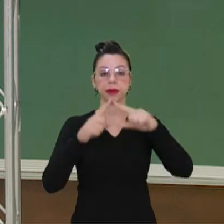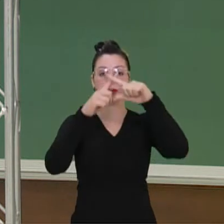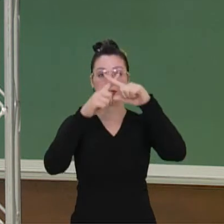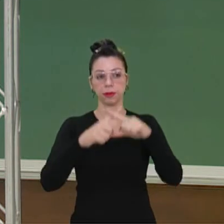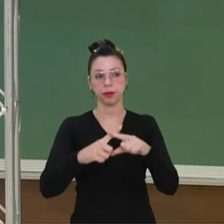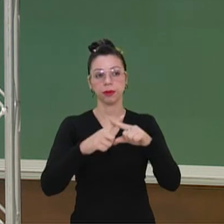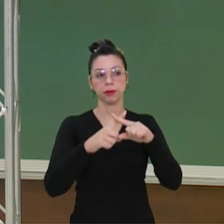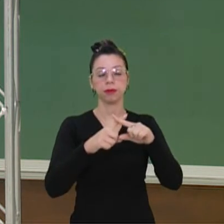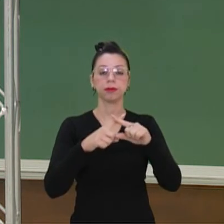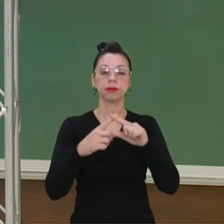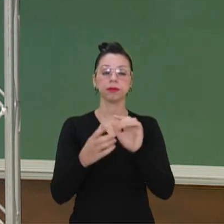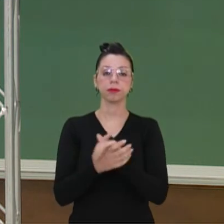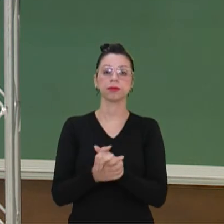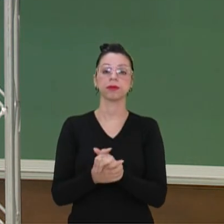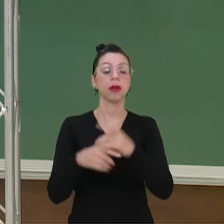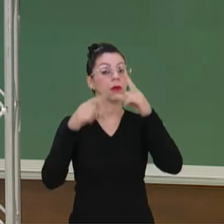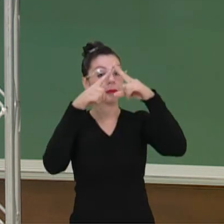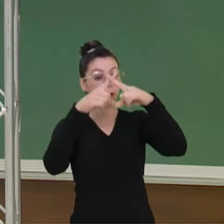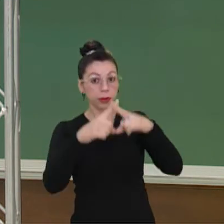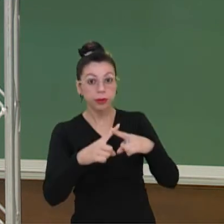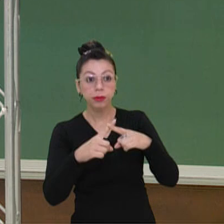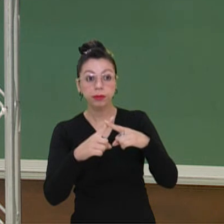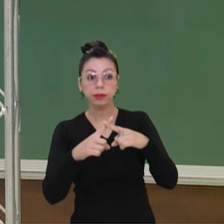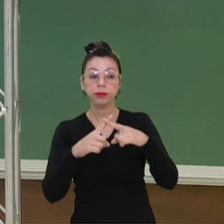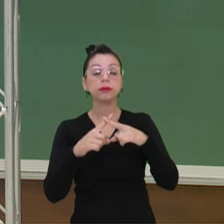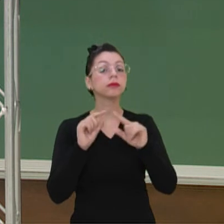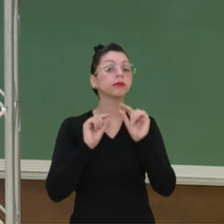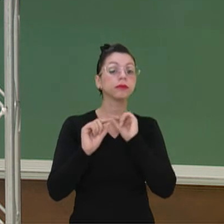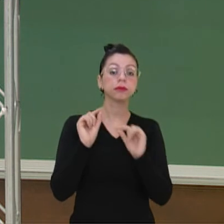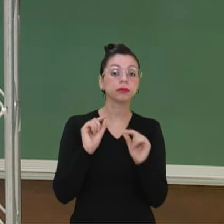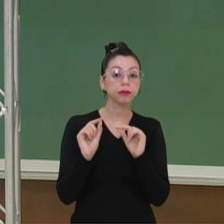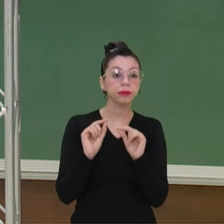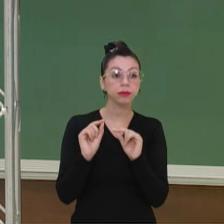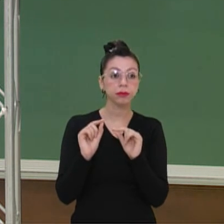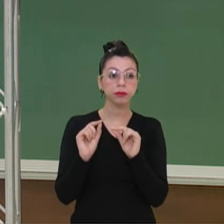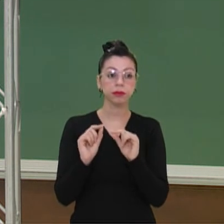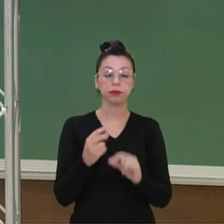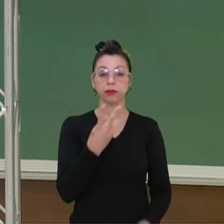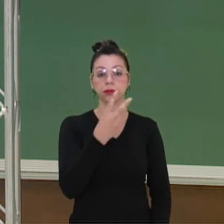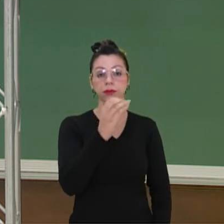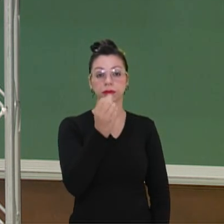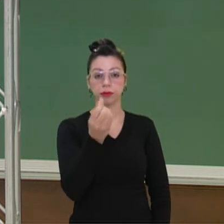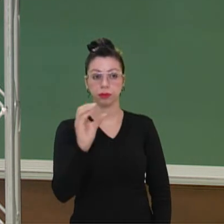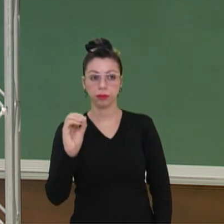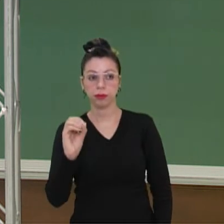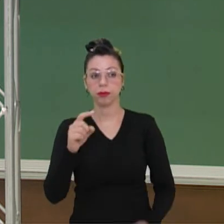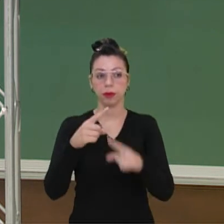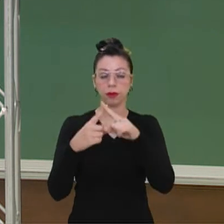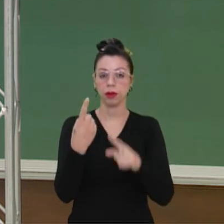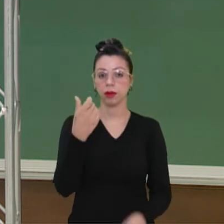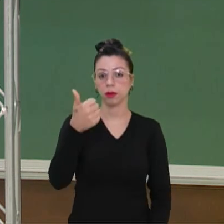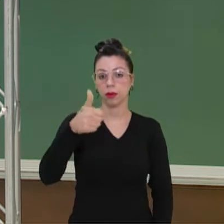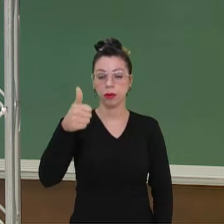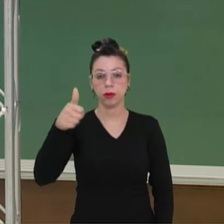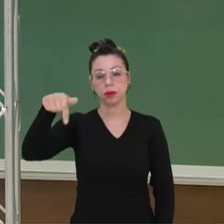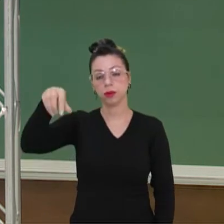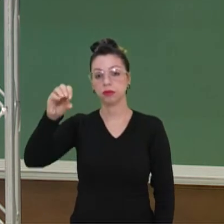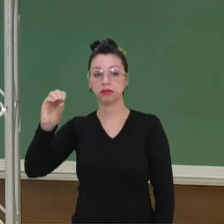390, ok? Multiplica, e o que, que nós temos? 260 vezes x, igual a